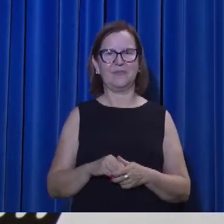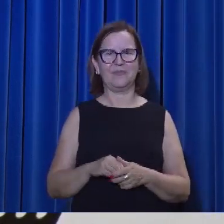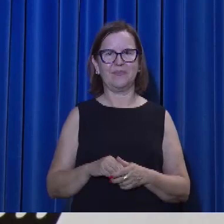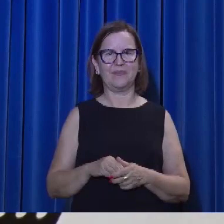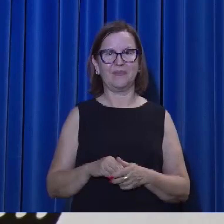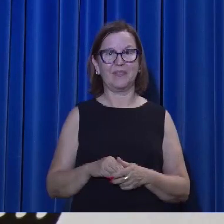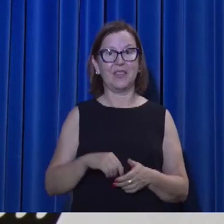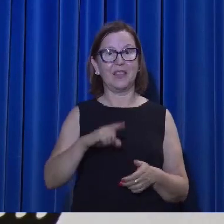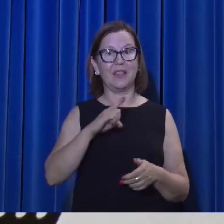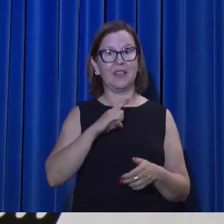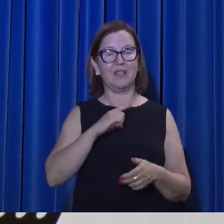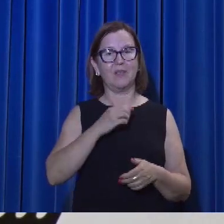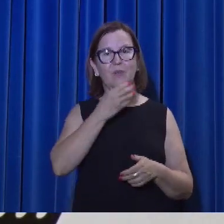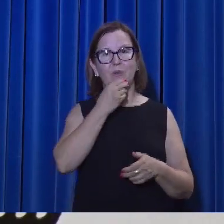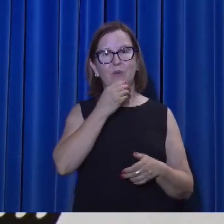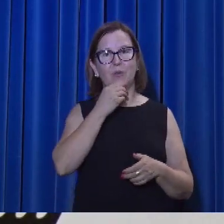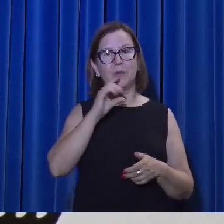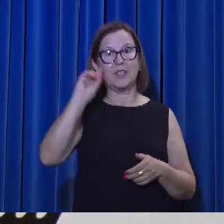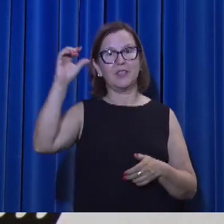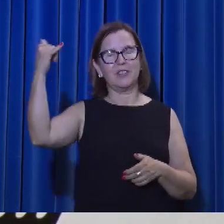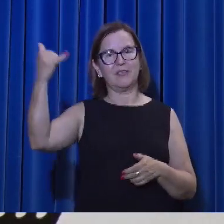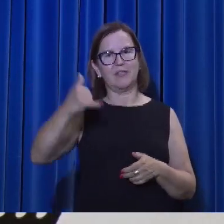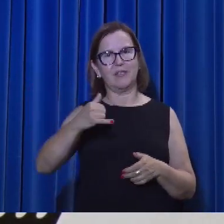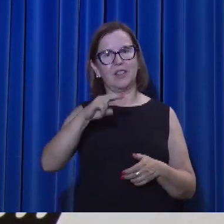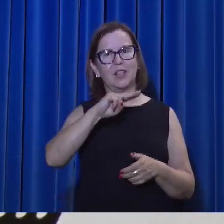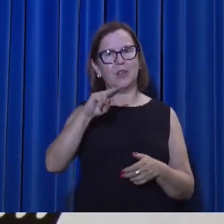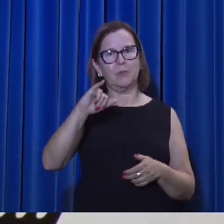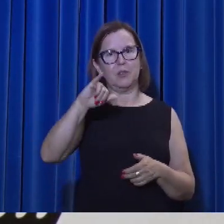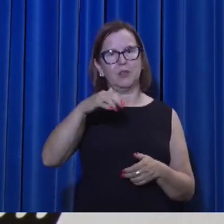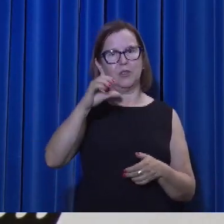Houve um homem enviado por Deus cujo nome era João.